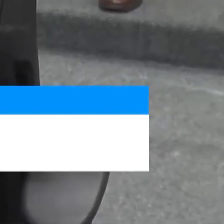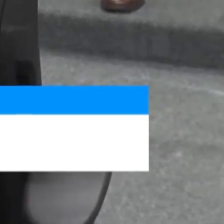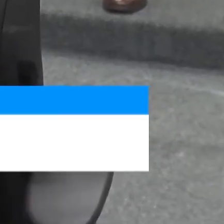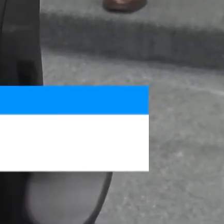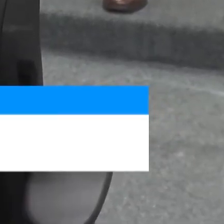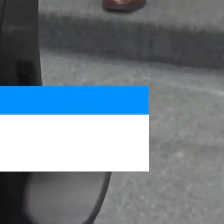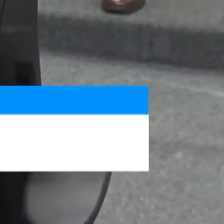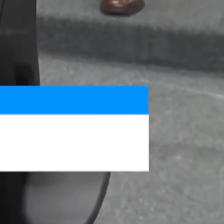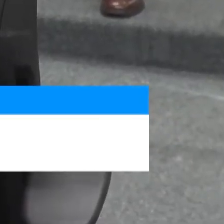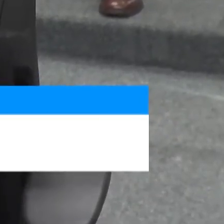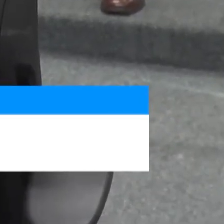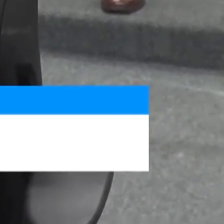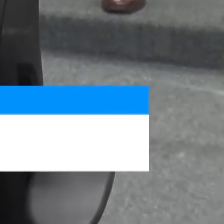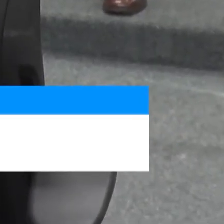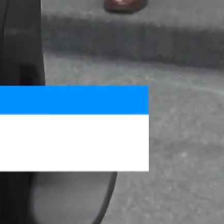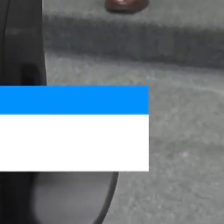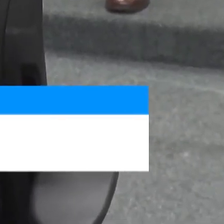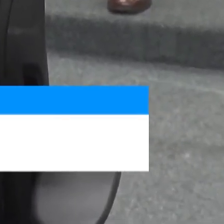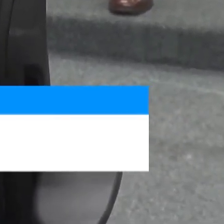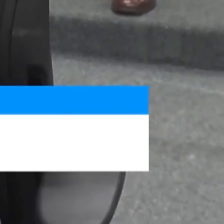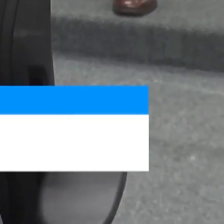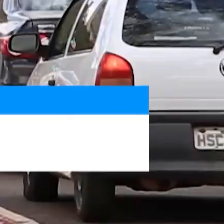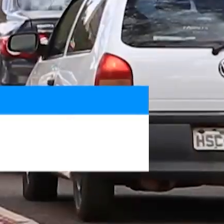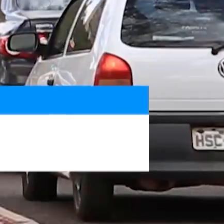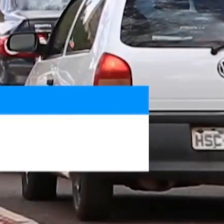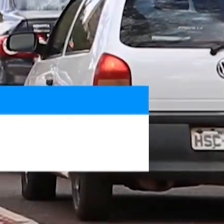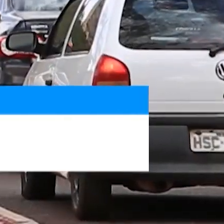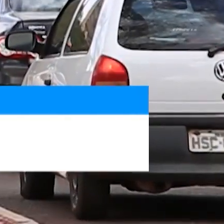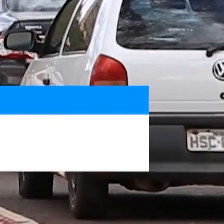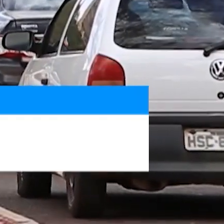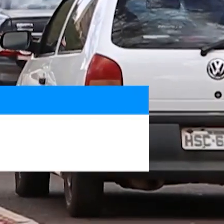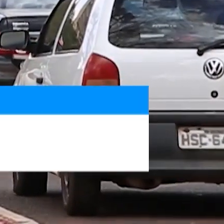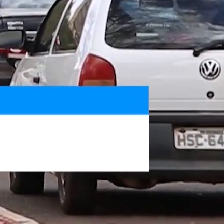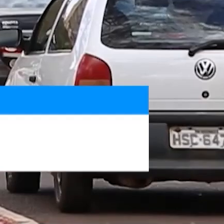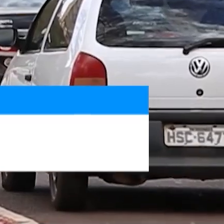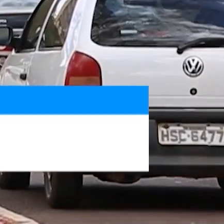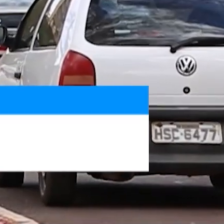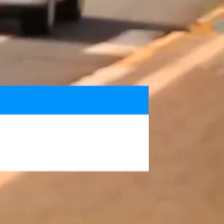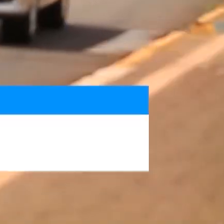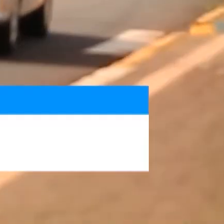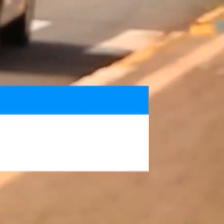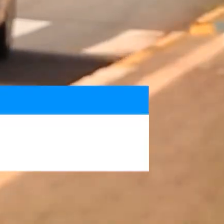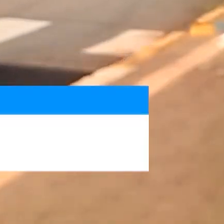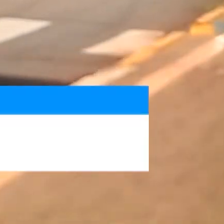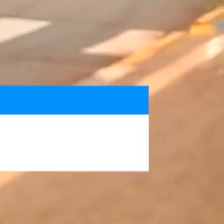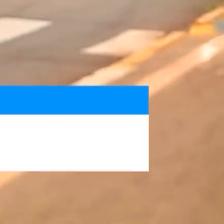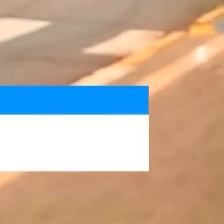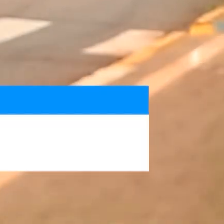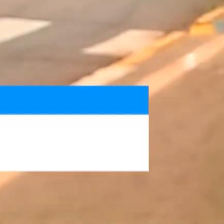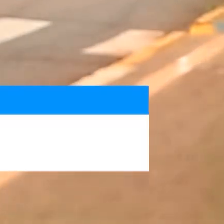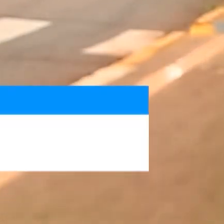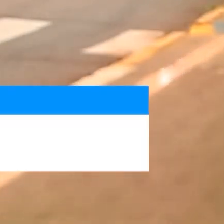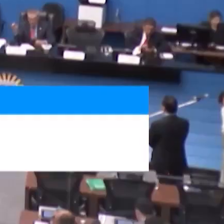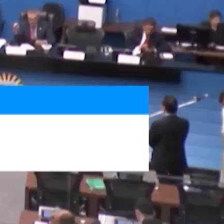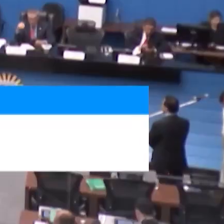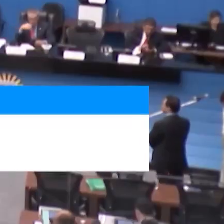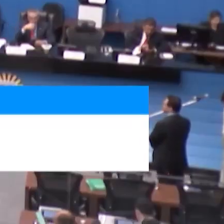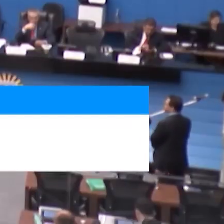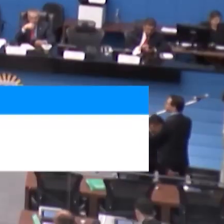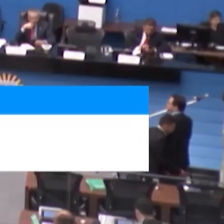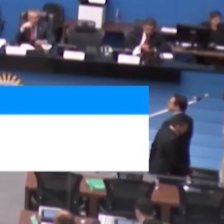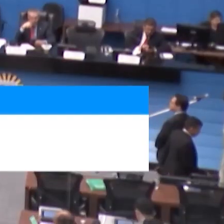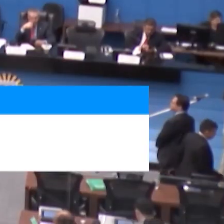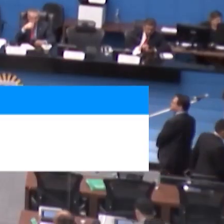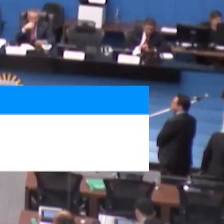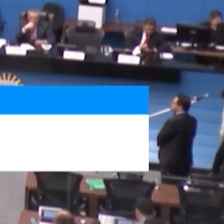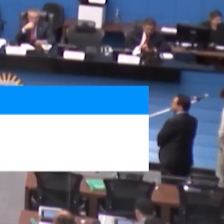Lei 1810 de 1997, que dispõe sobre os tributos estaduais, entre eles o IPVA. De autoria